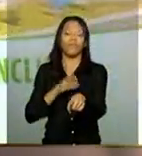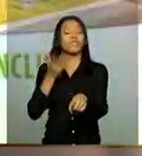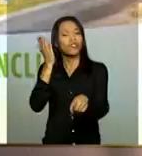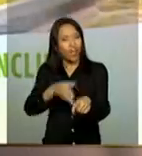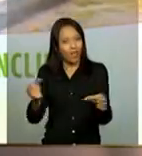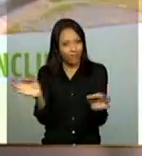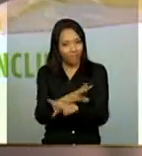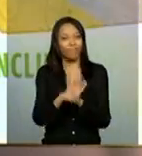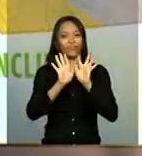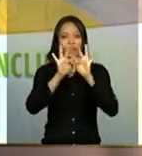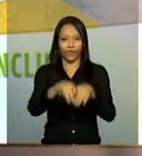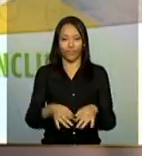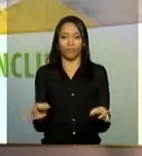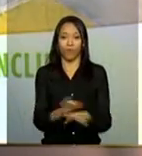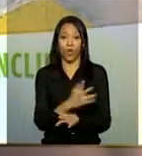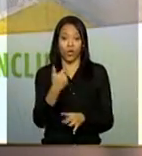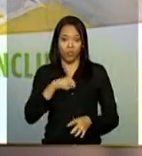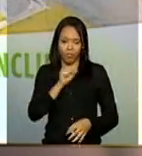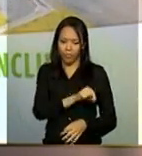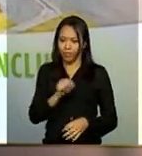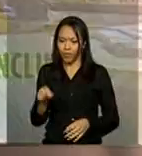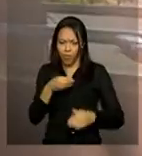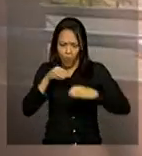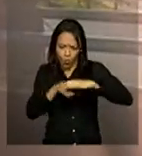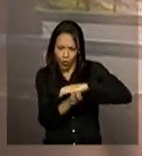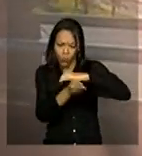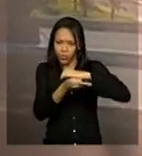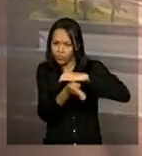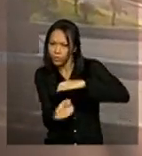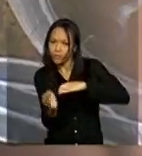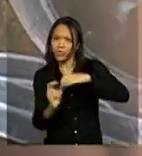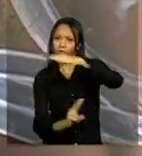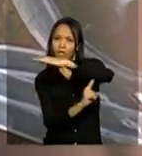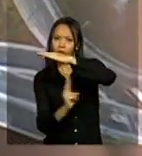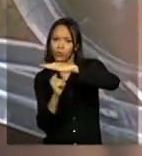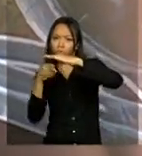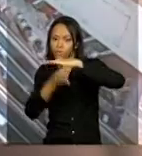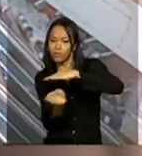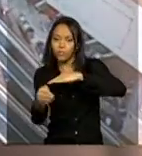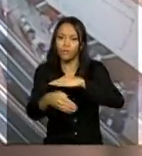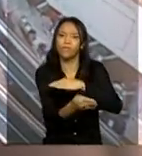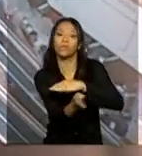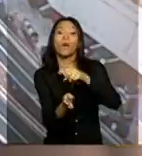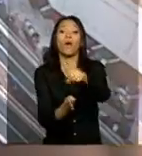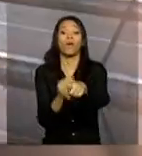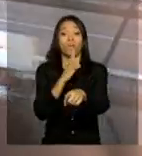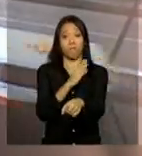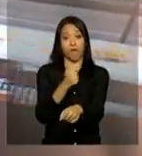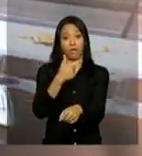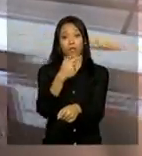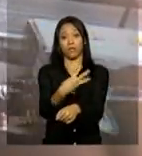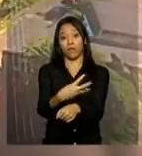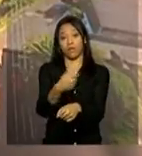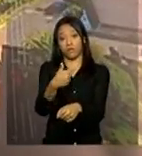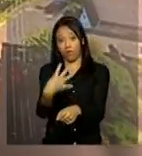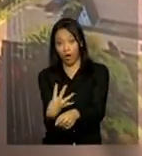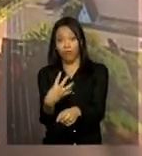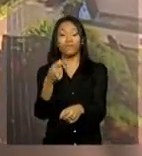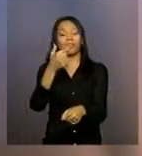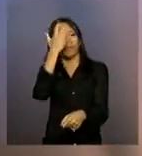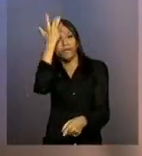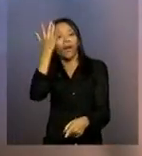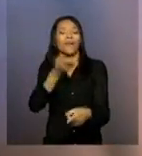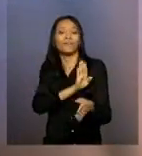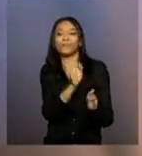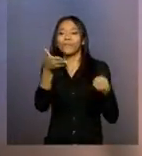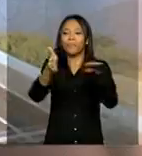já foi finalizada. Seu conjunto de túneis, pistas e viadutos parte da BR-324 e facilita o acesso ao Porto